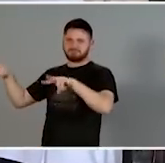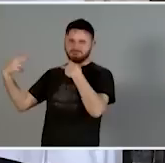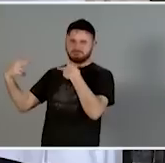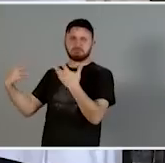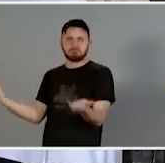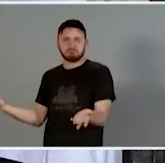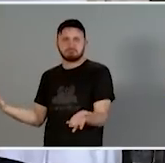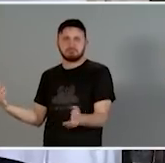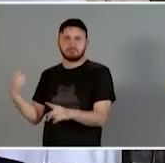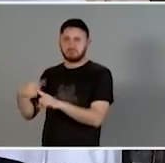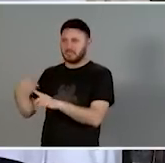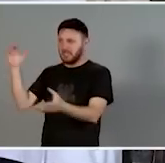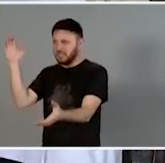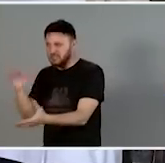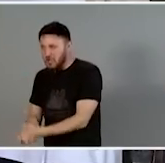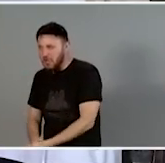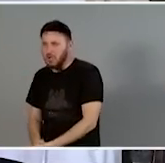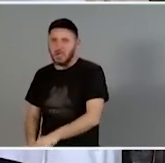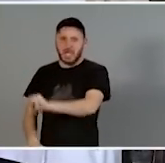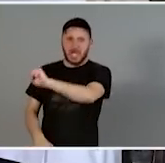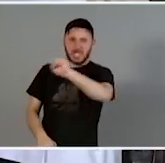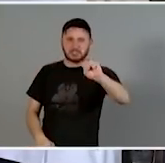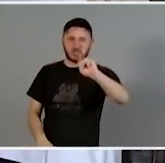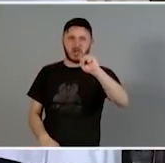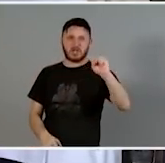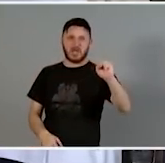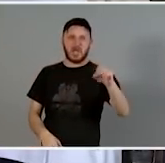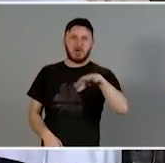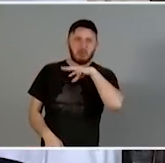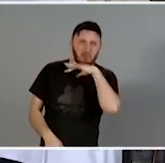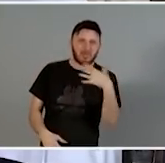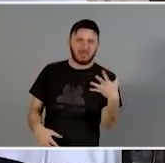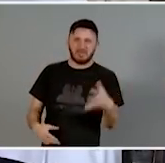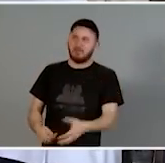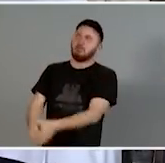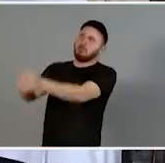Porque você casou e tua sogra foi sogra?